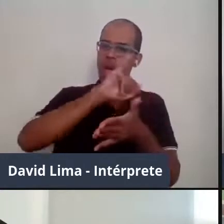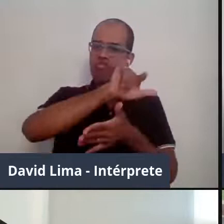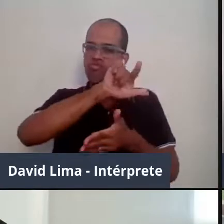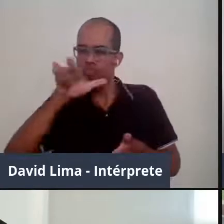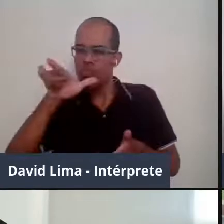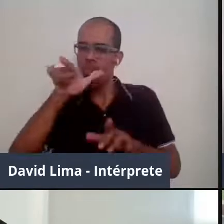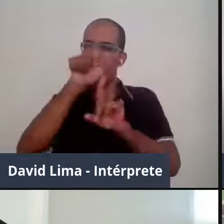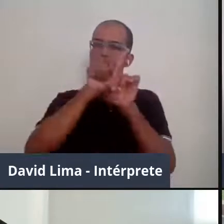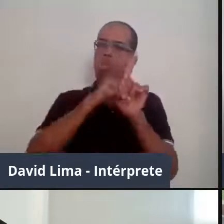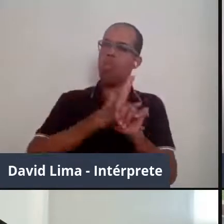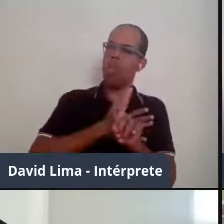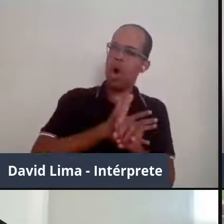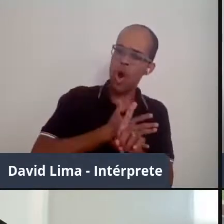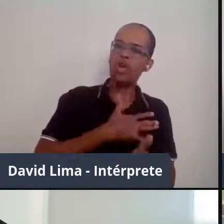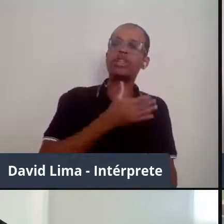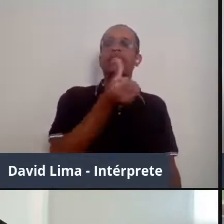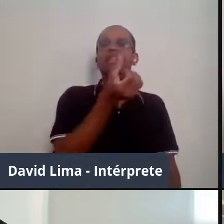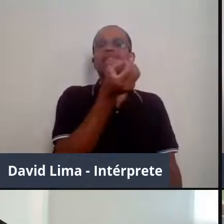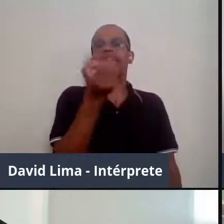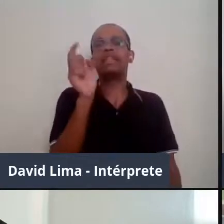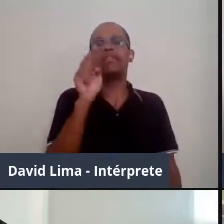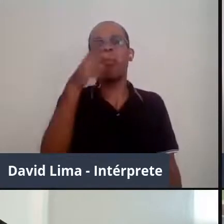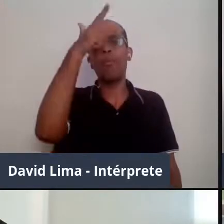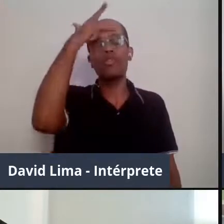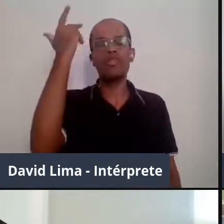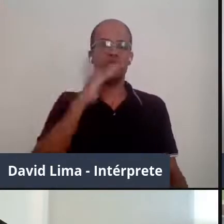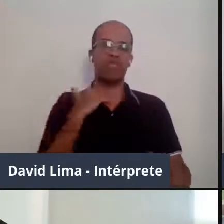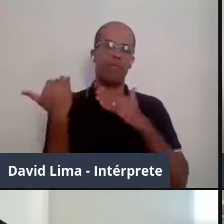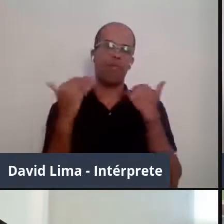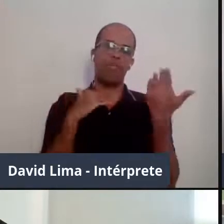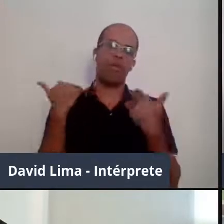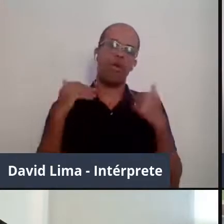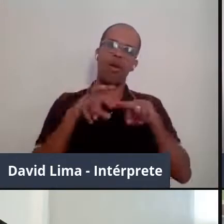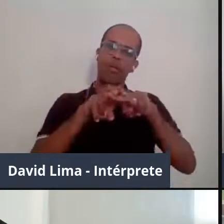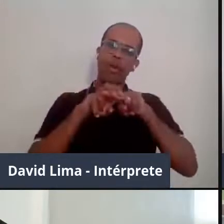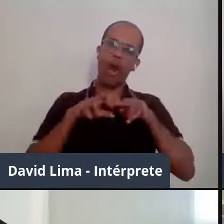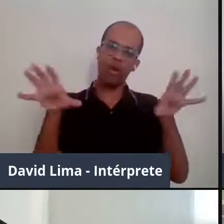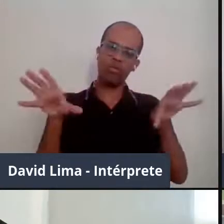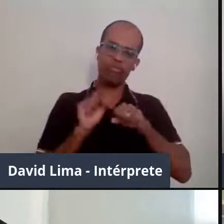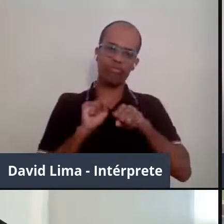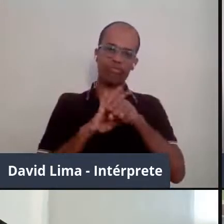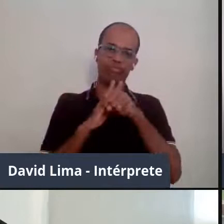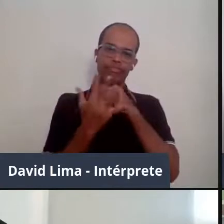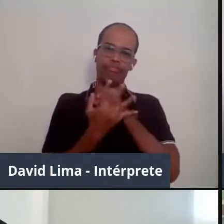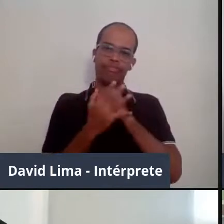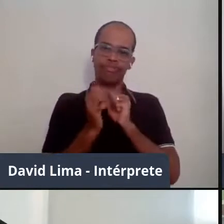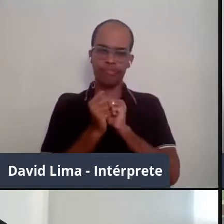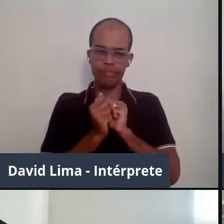é fundamental que nós não podemos ter aí, eu diria, alguns milhares de médicos prontos para